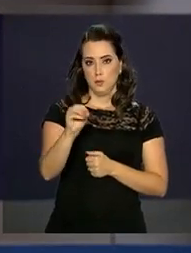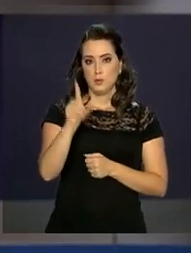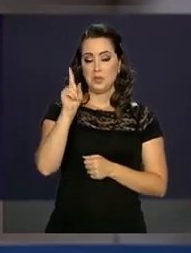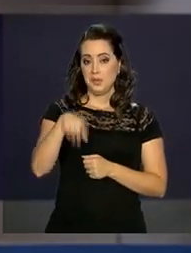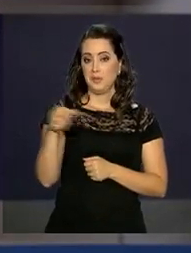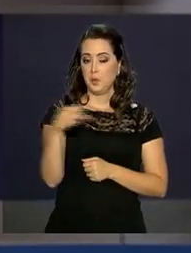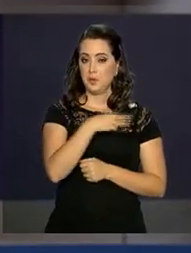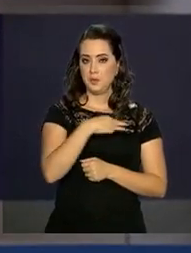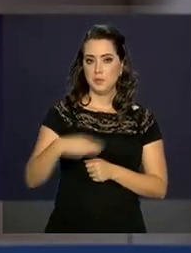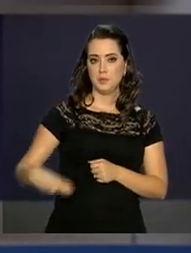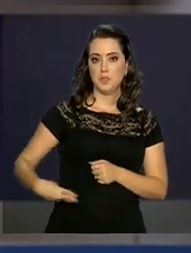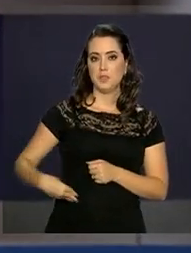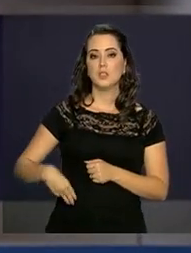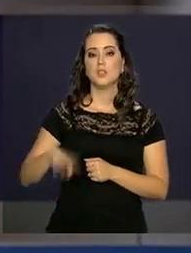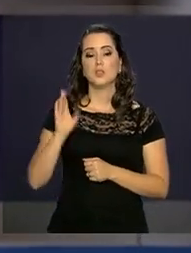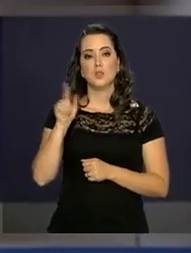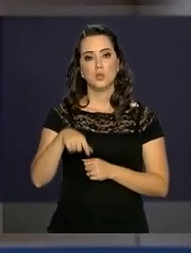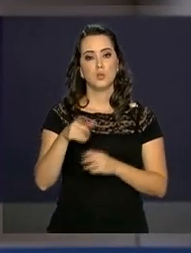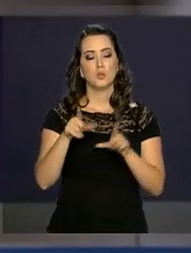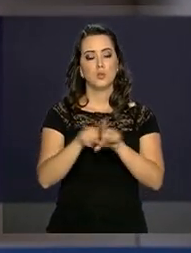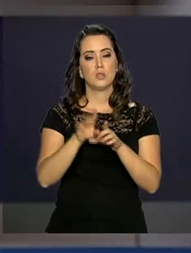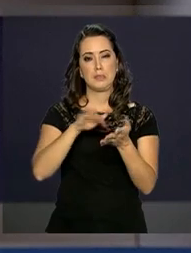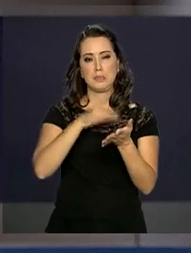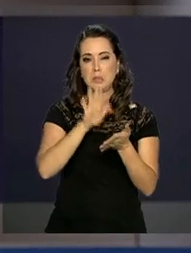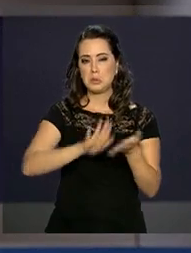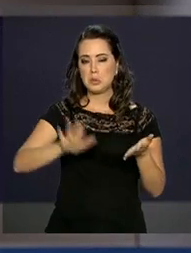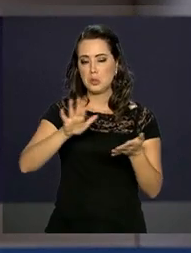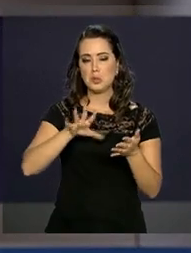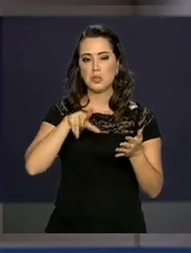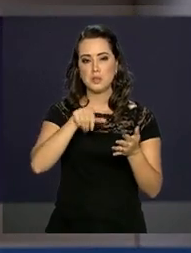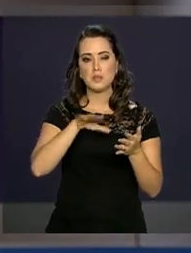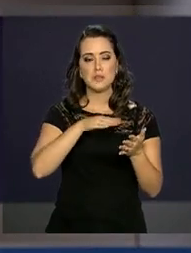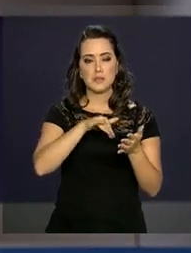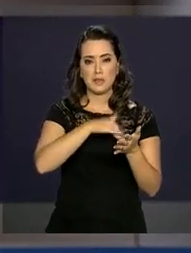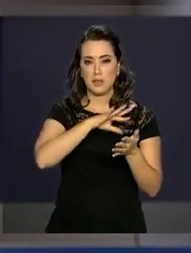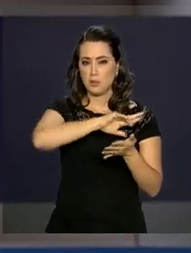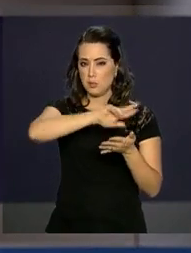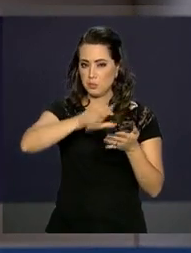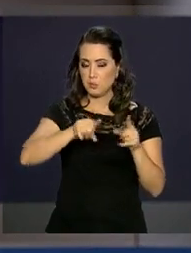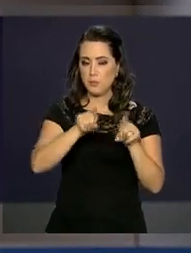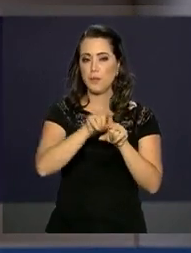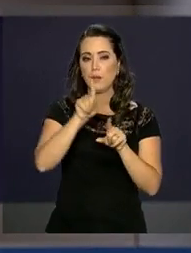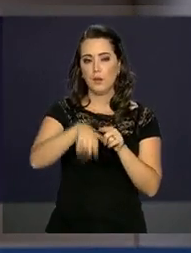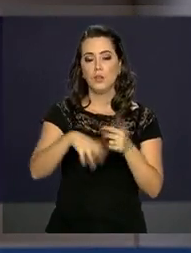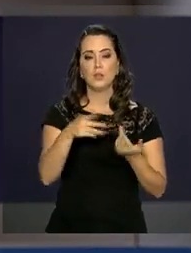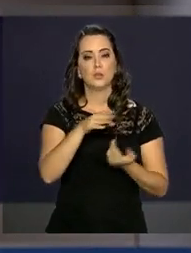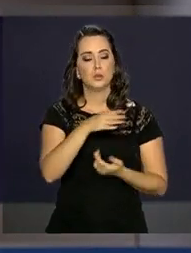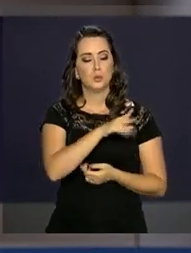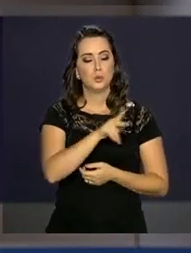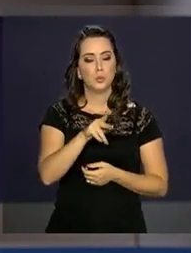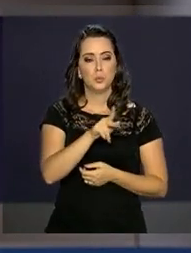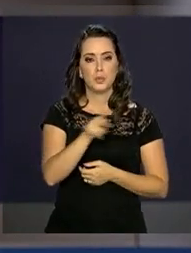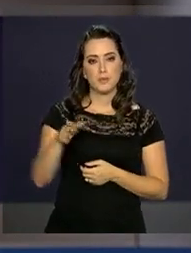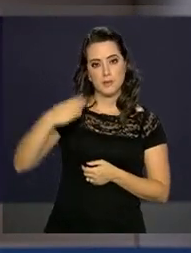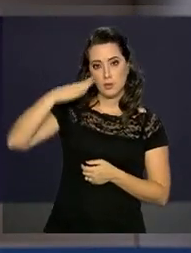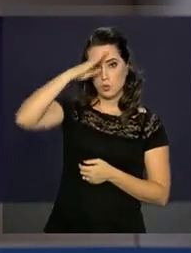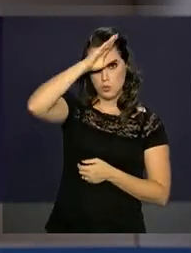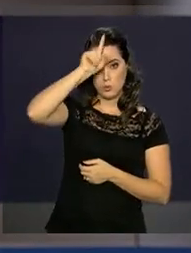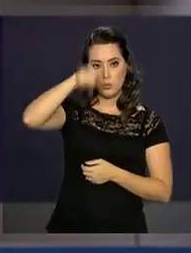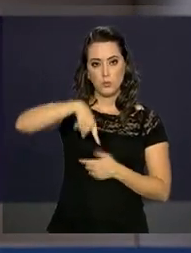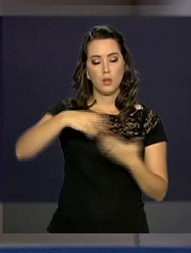da Secretaria-Geral do governo de Jair Bolsonaro. O nome foi anunciado hoje durante a reunião do presidente eleito com ministros